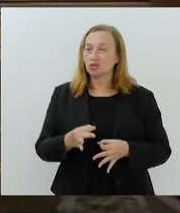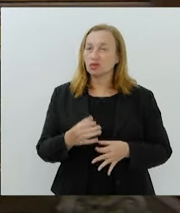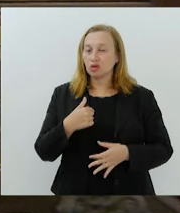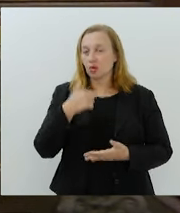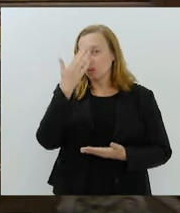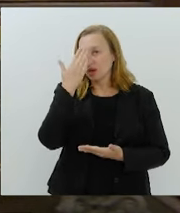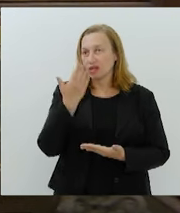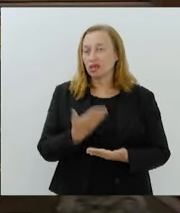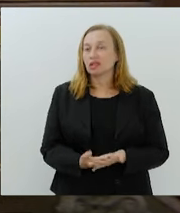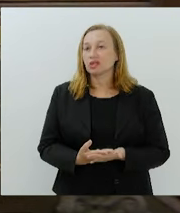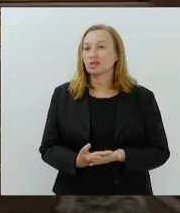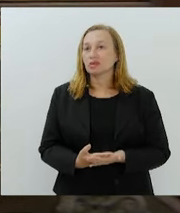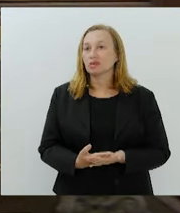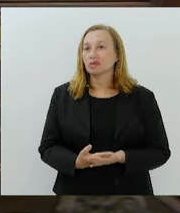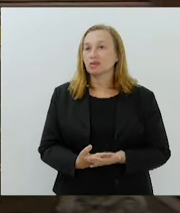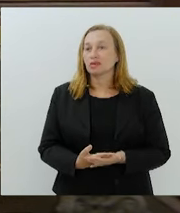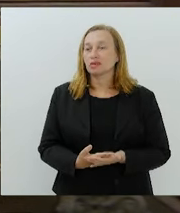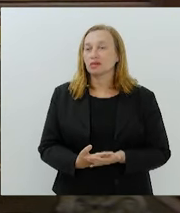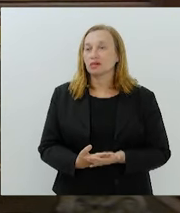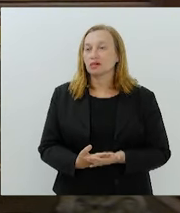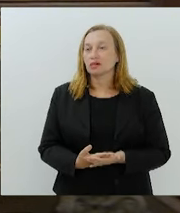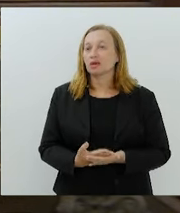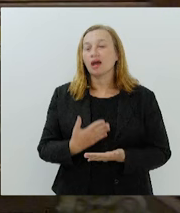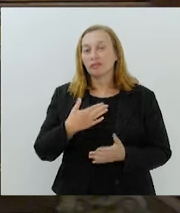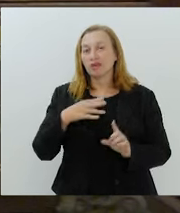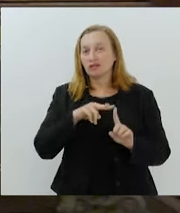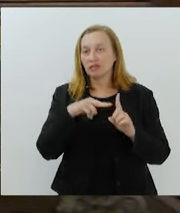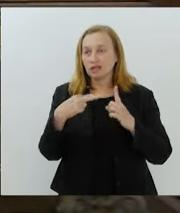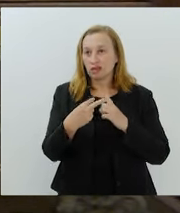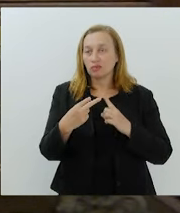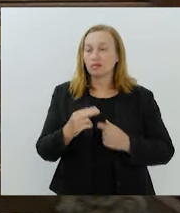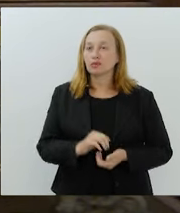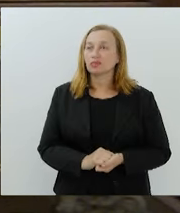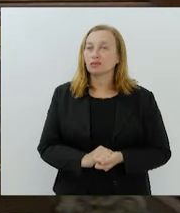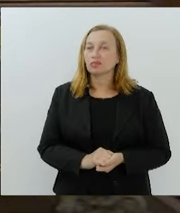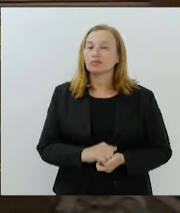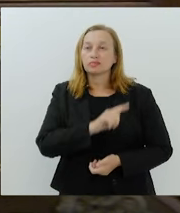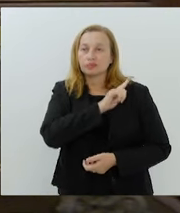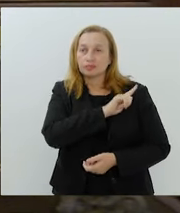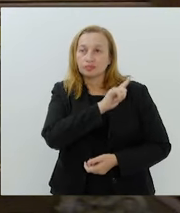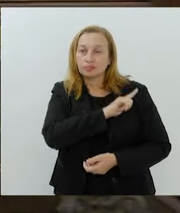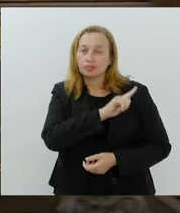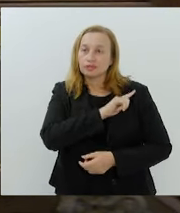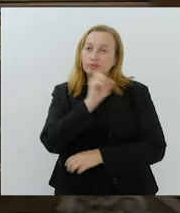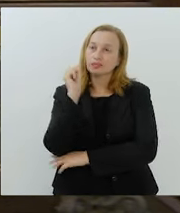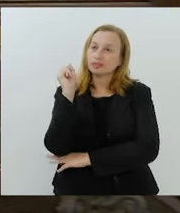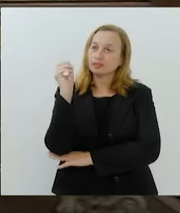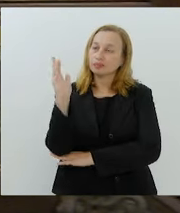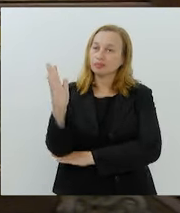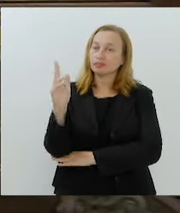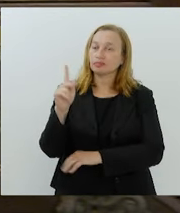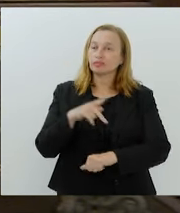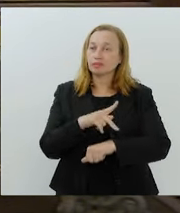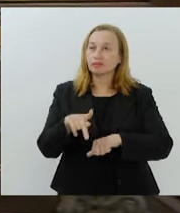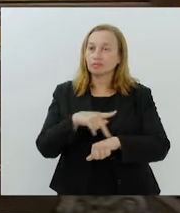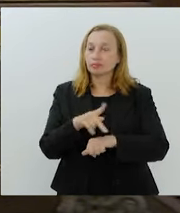acredito que seja a minha visão da gestão ambiental num país como o